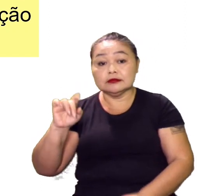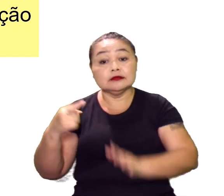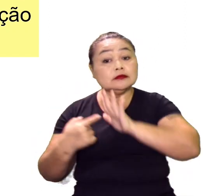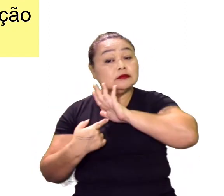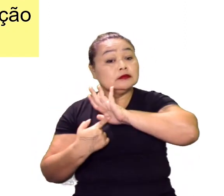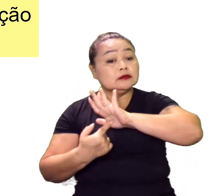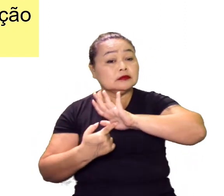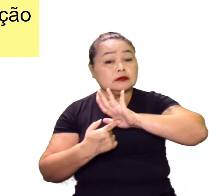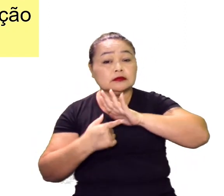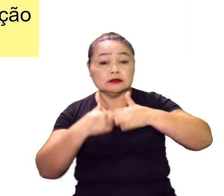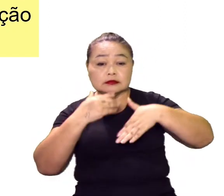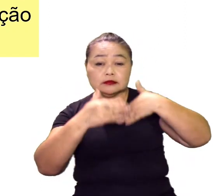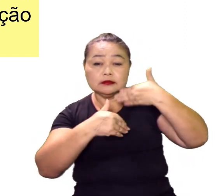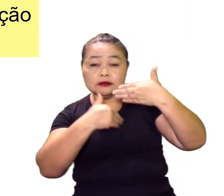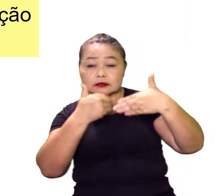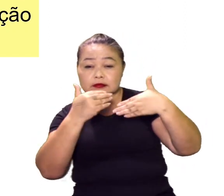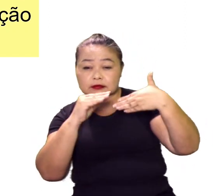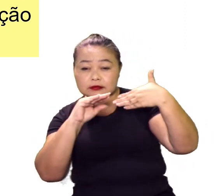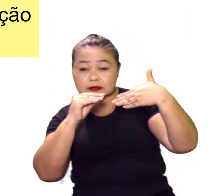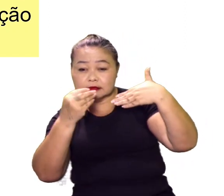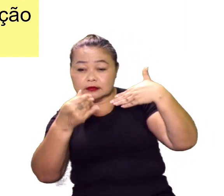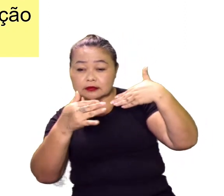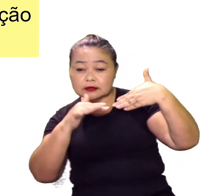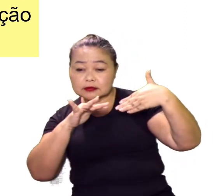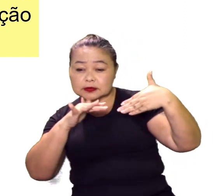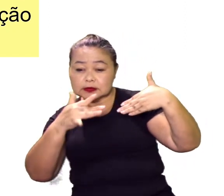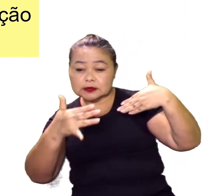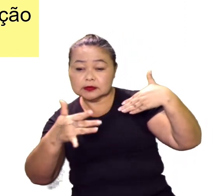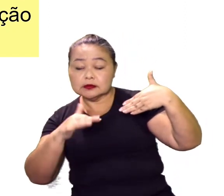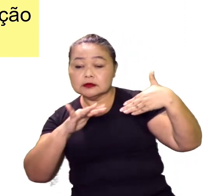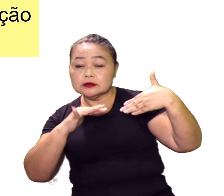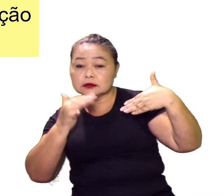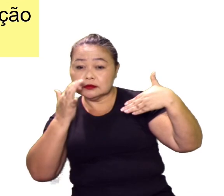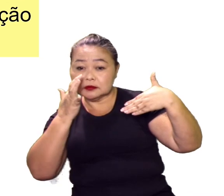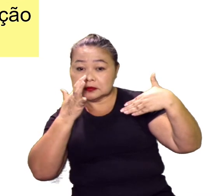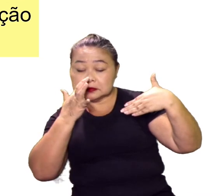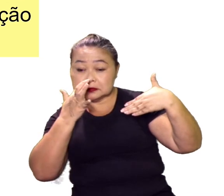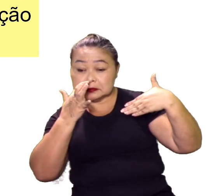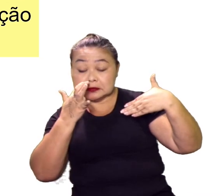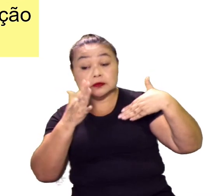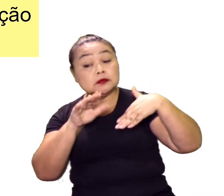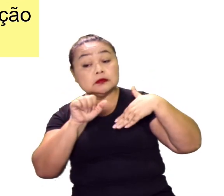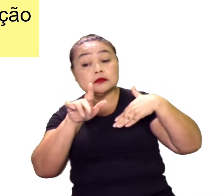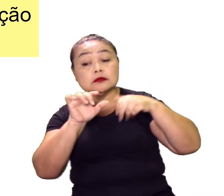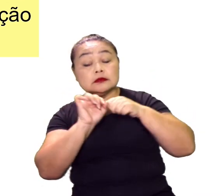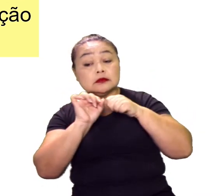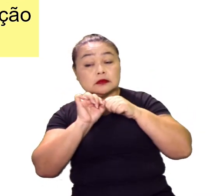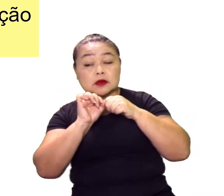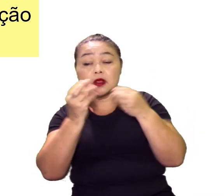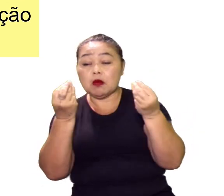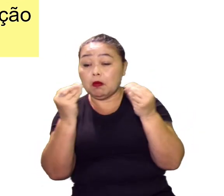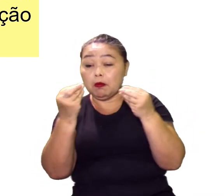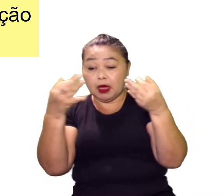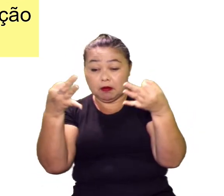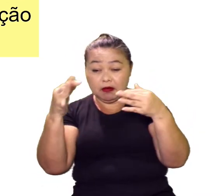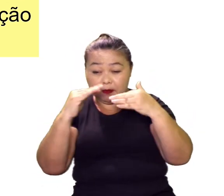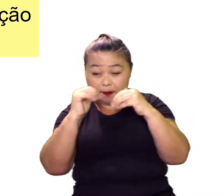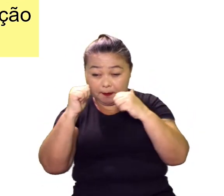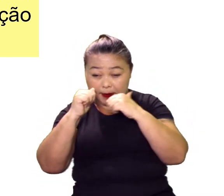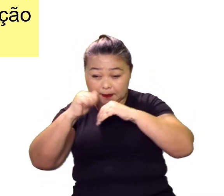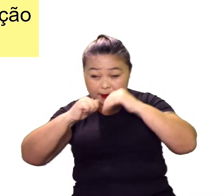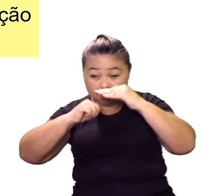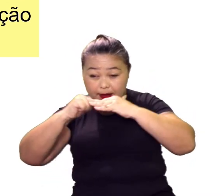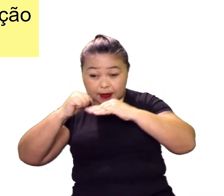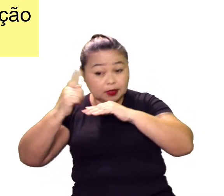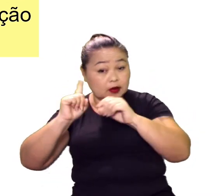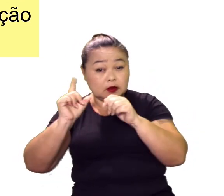apresenta um grande desenvolvimento moderadamente intemperizado, ou seja, ele não é um solo bem formado, ok?